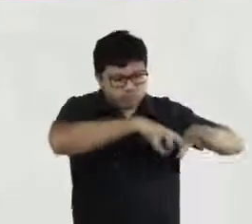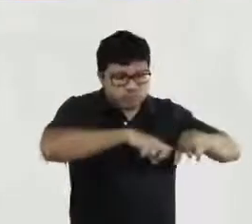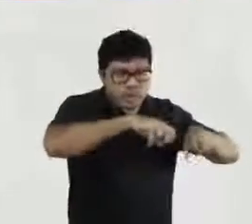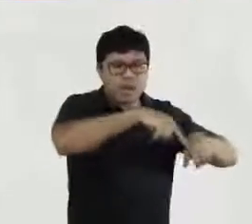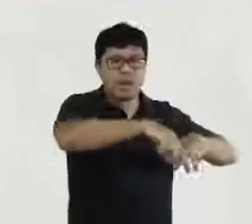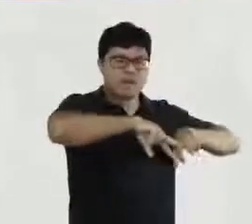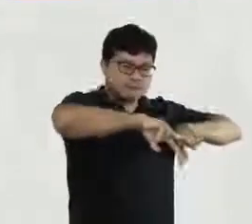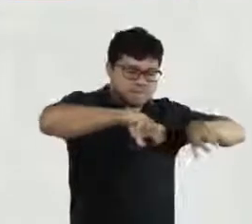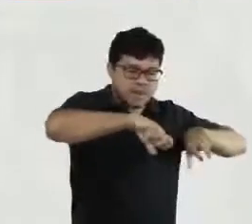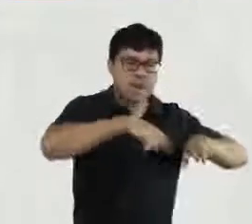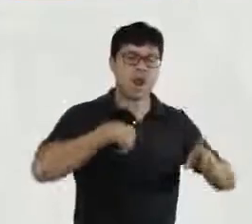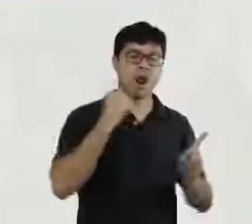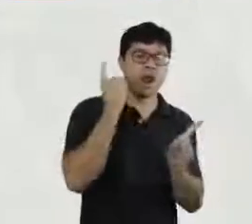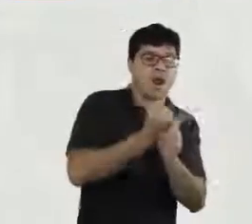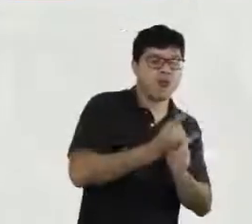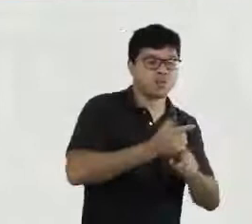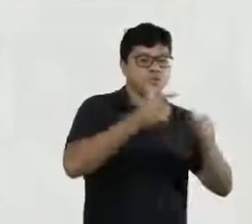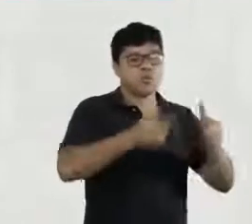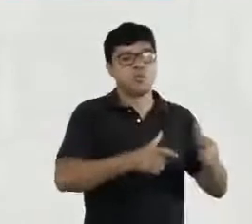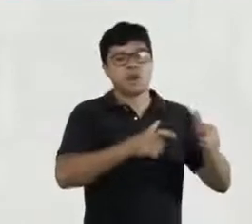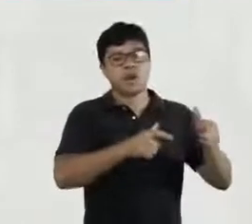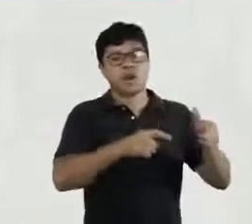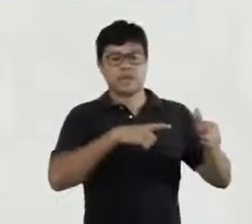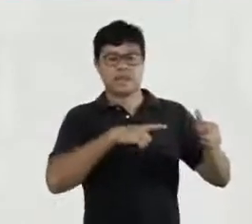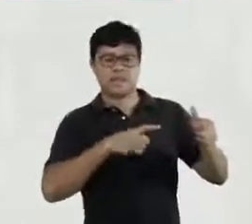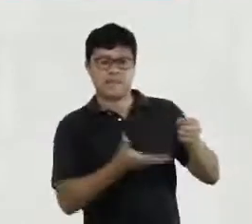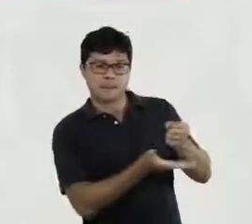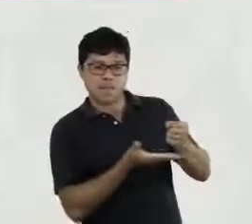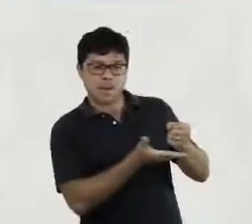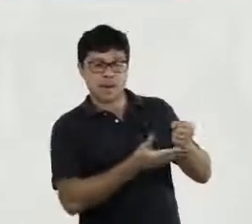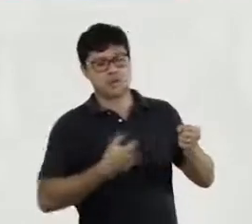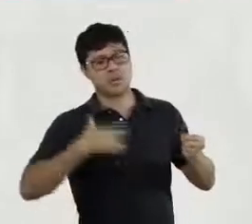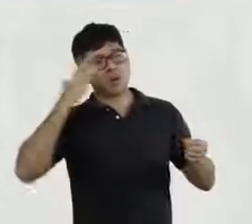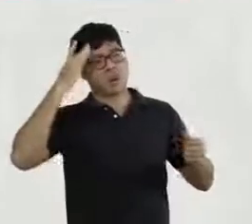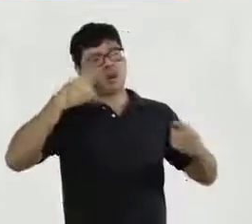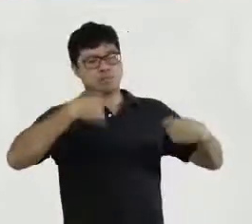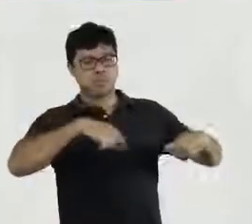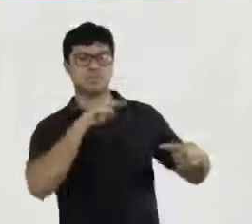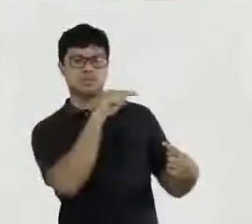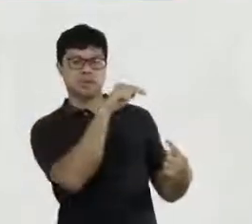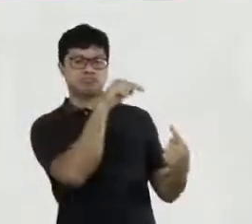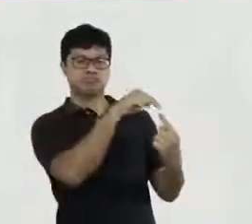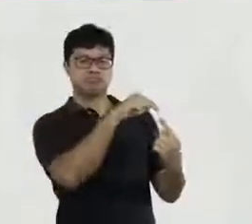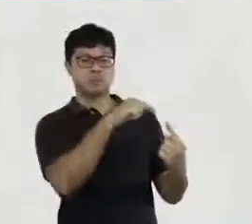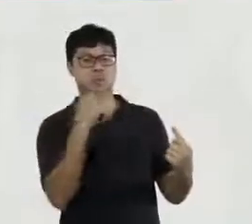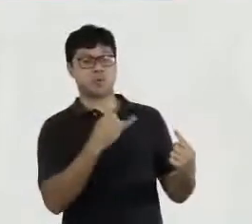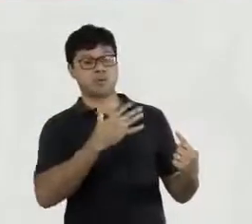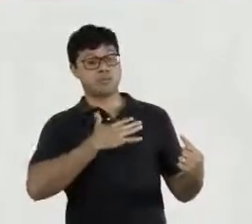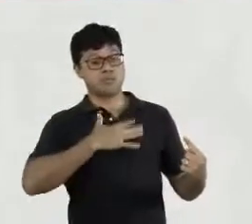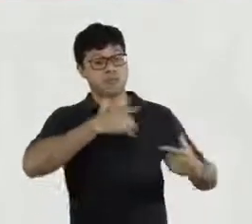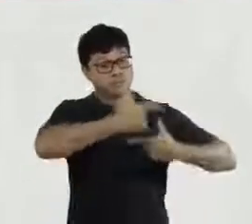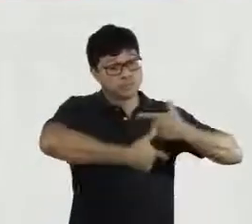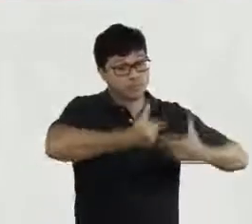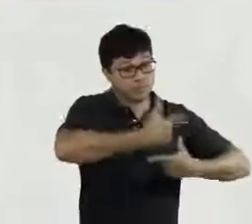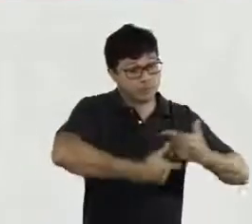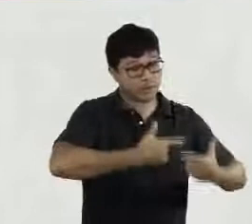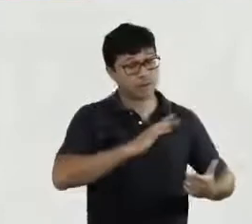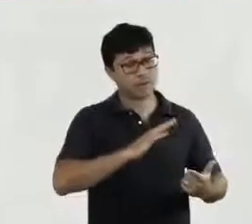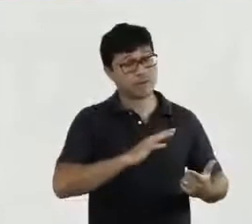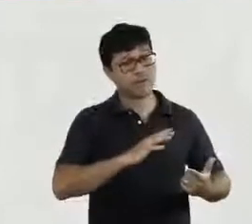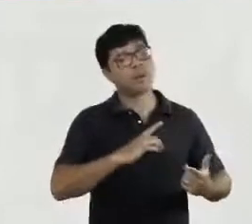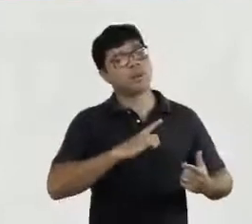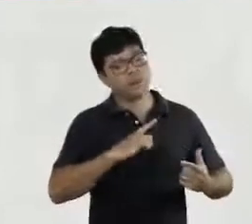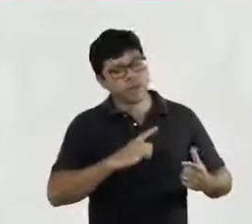procurar localizar as fontes que eu julgo necessárias, relevantes para o meu trabalho,